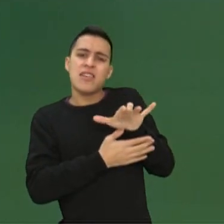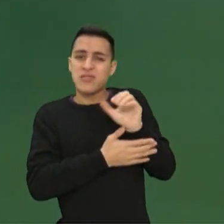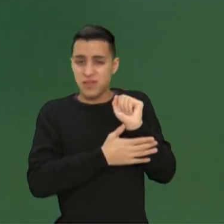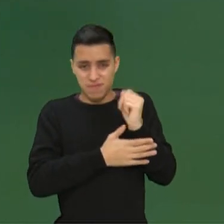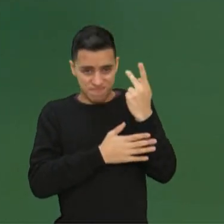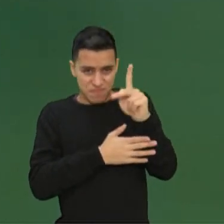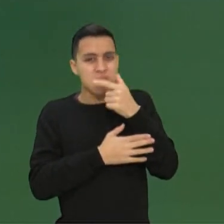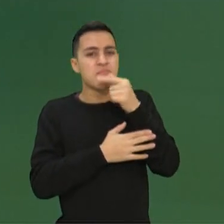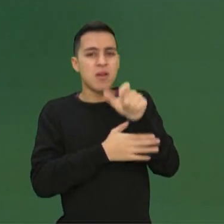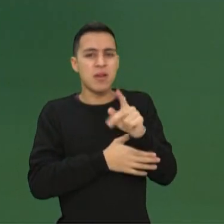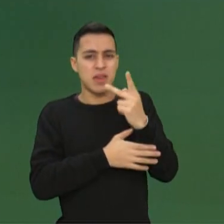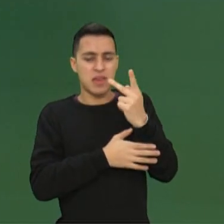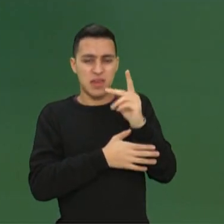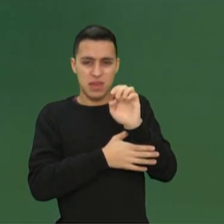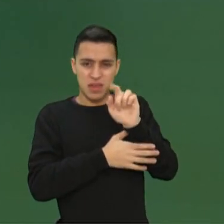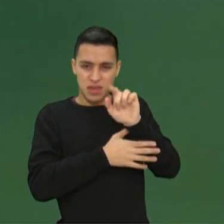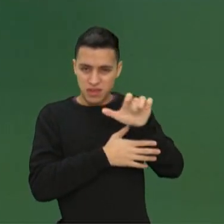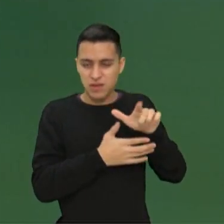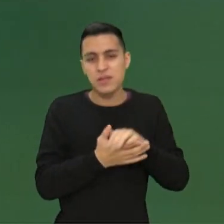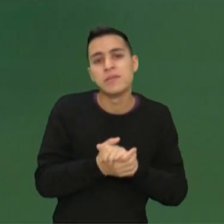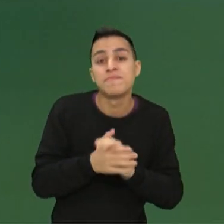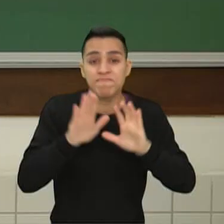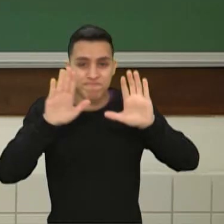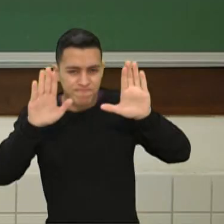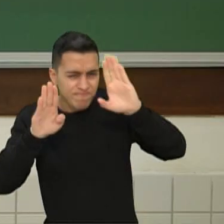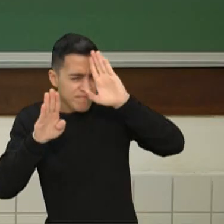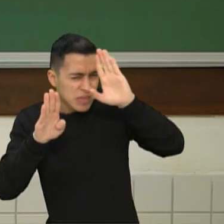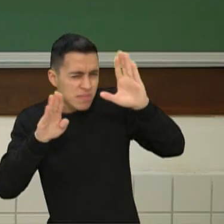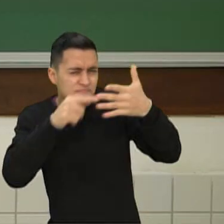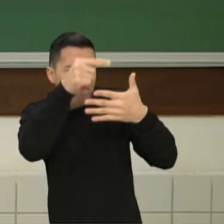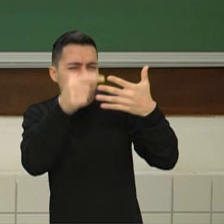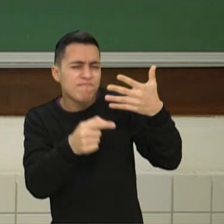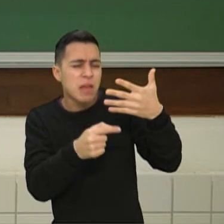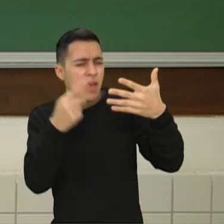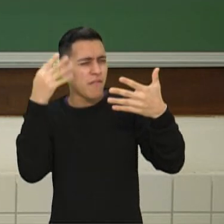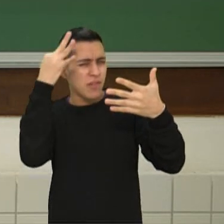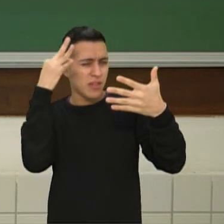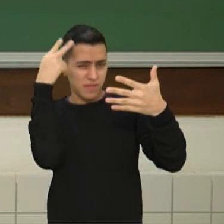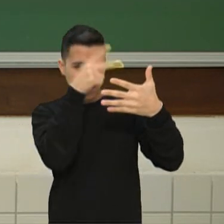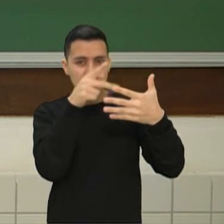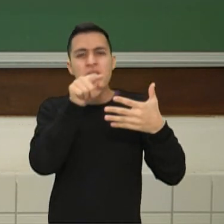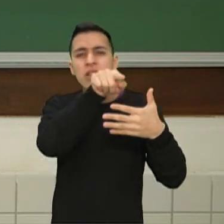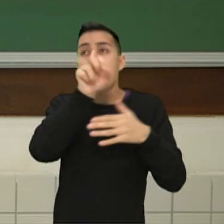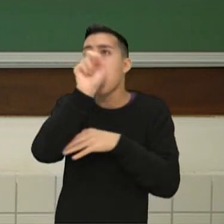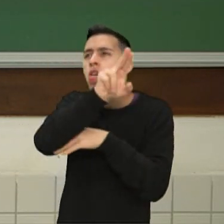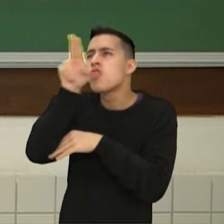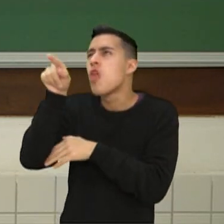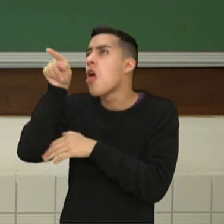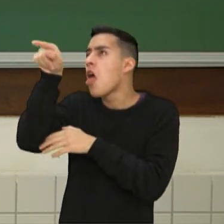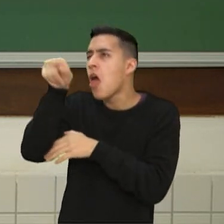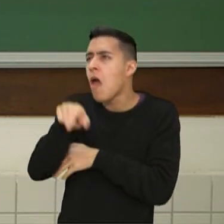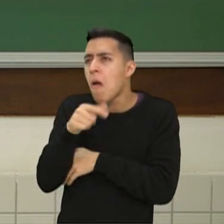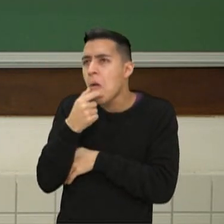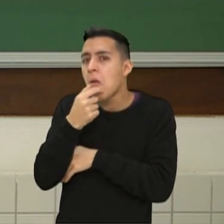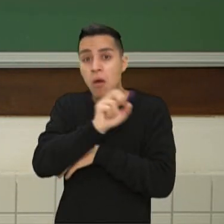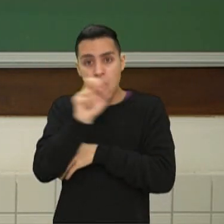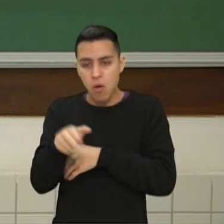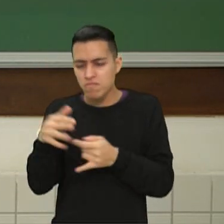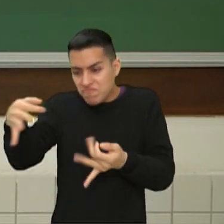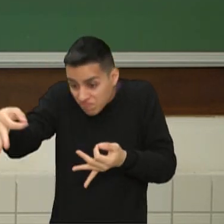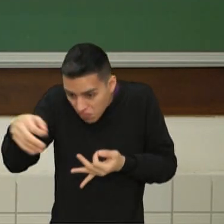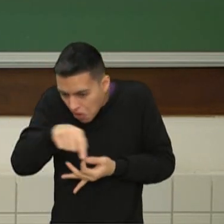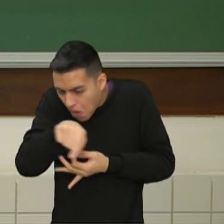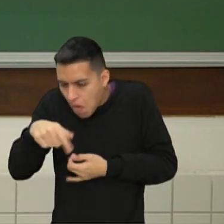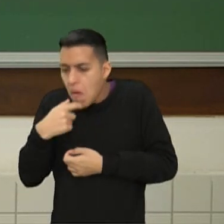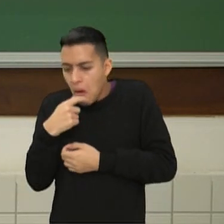tá? Temos como pontos principais da filosofia dele, sempre quando você vê o nome dele aí por aí, né, em alguma questão do vestibular que apareça, por exemplo,